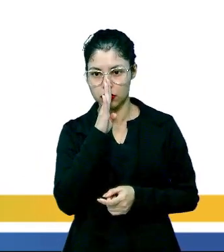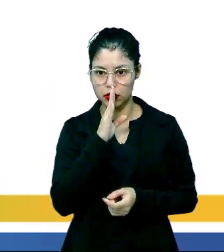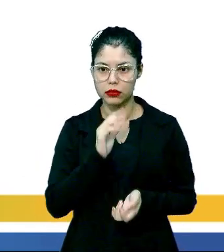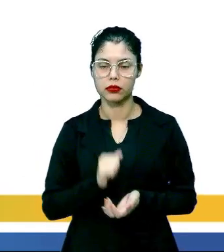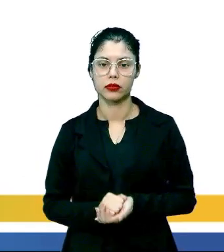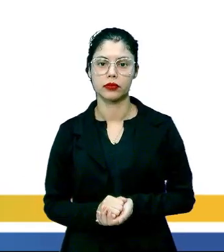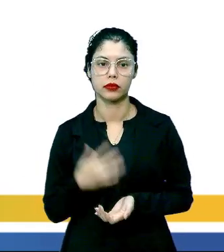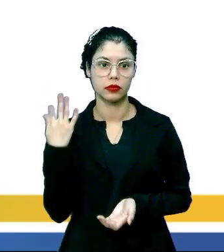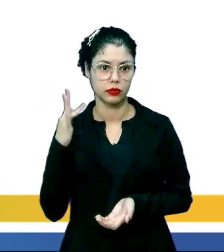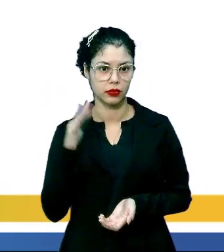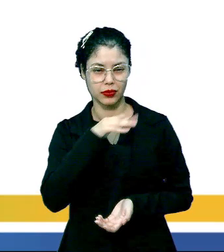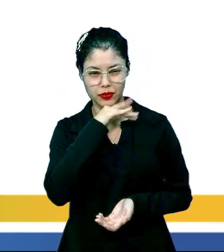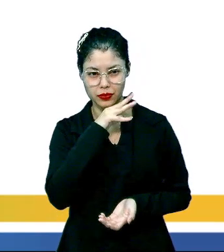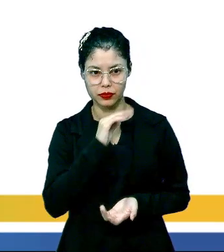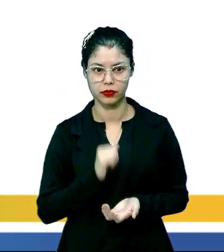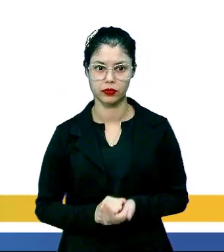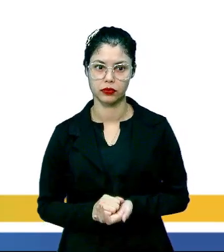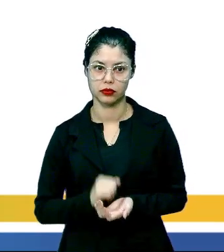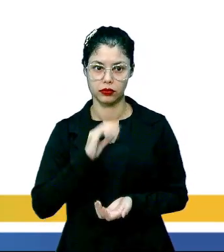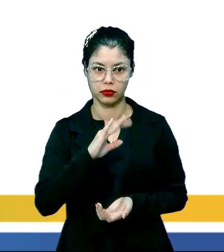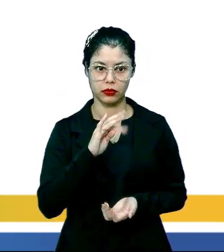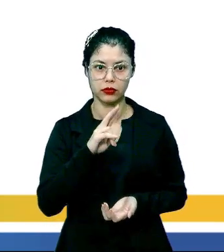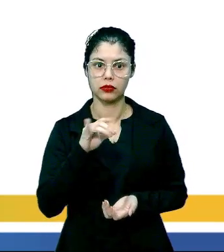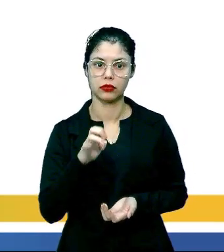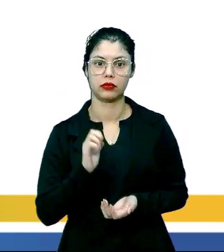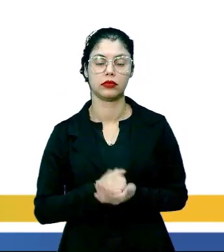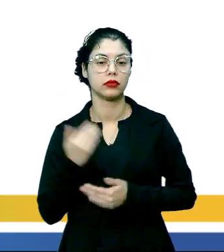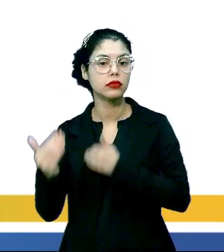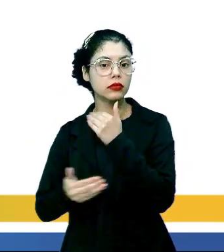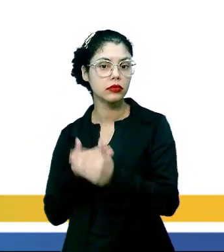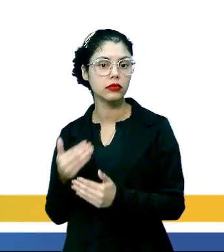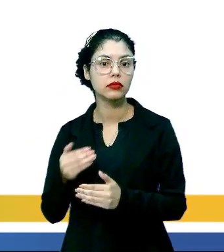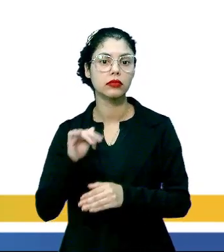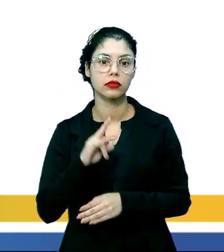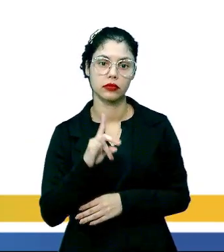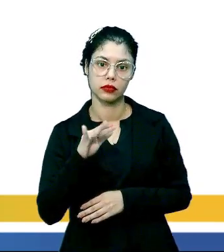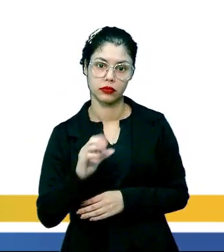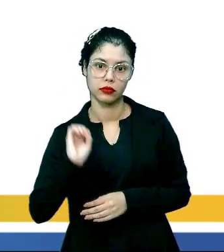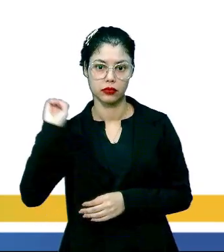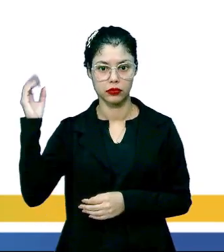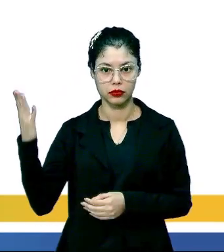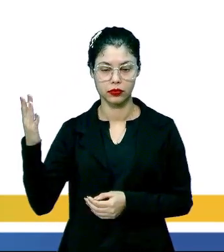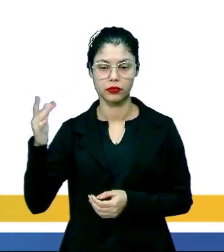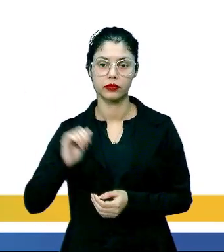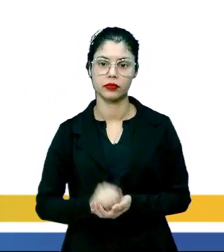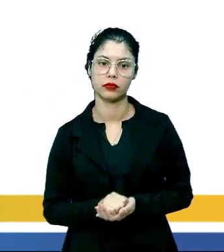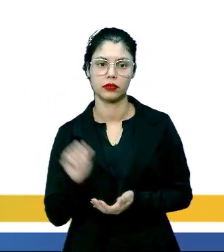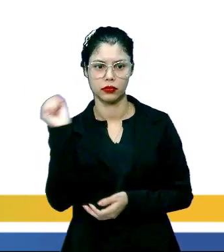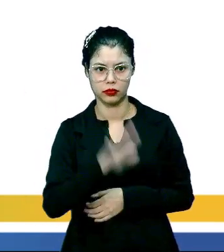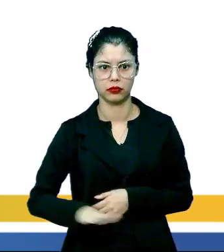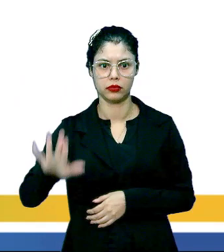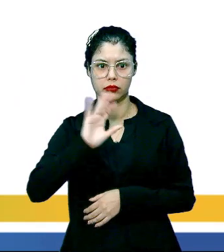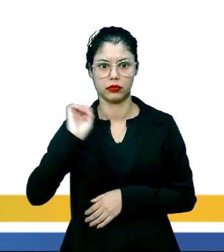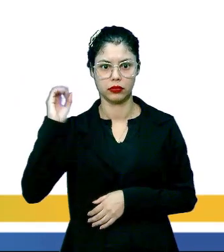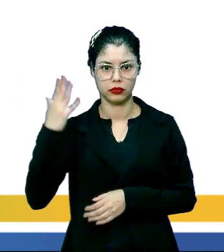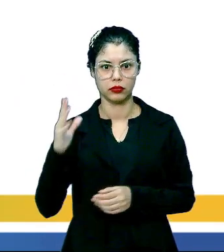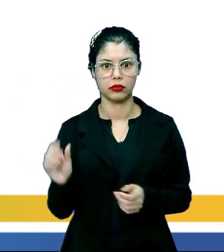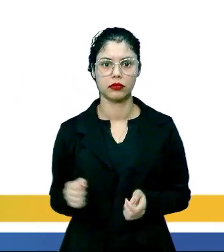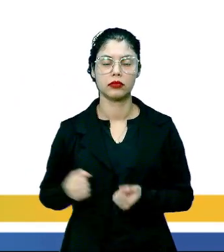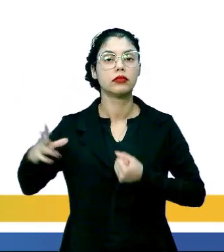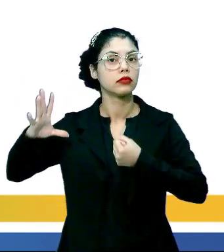que é uma dor insuportável. Temos a cistite, que é um processo inflamatório que acontece na bexiga e geralmente é causado